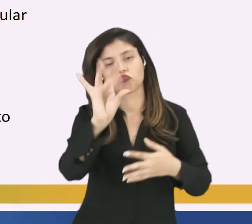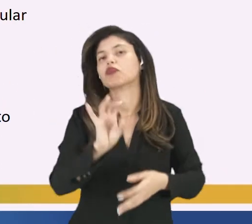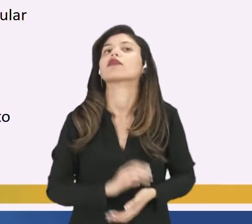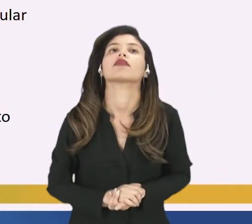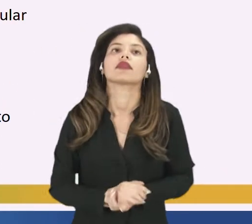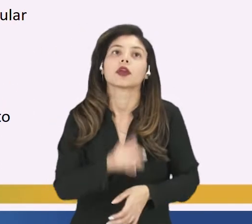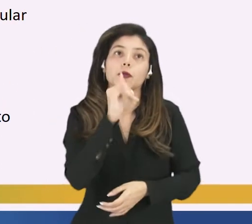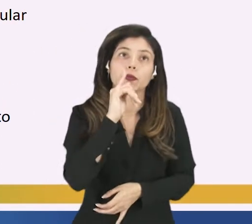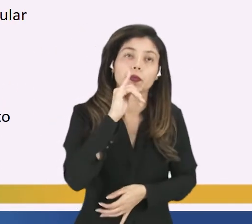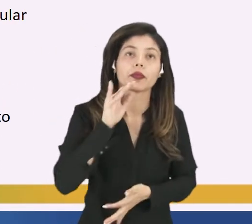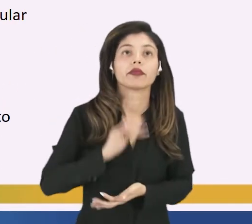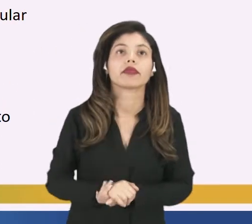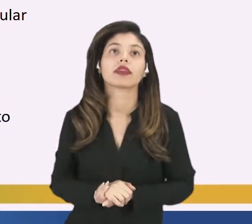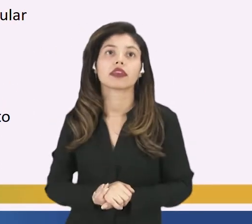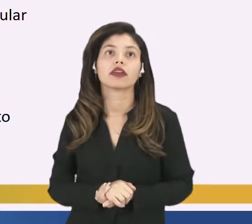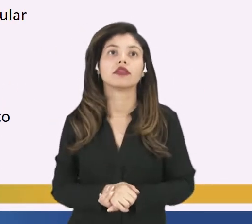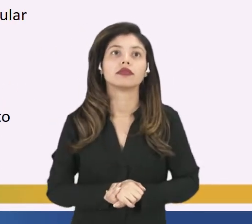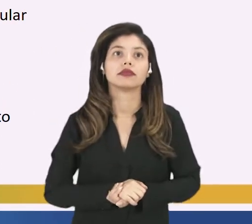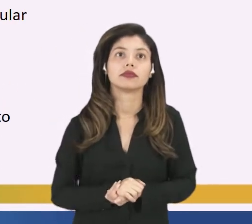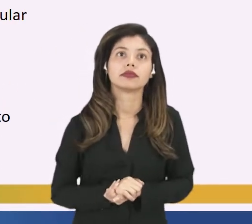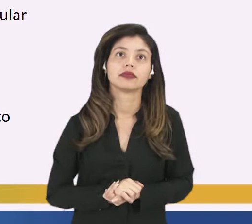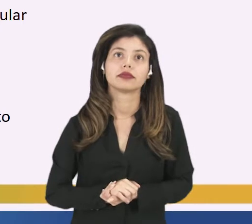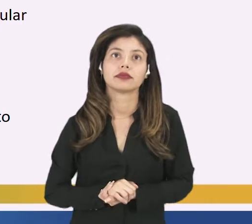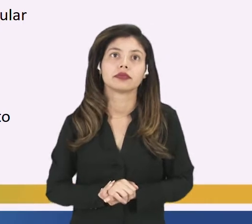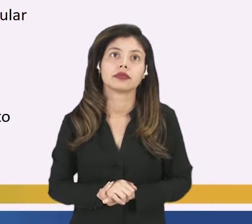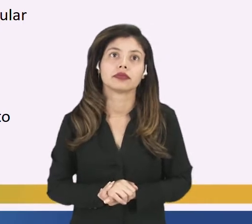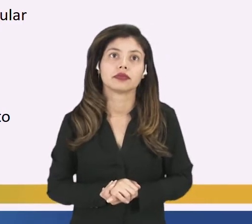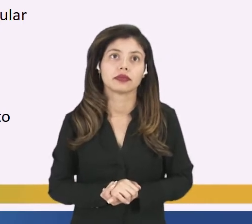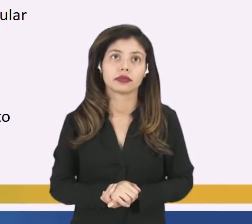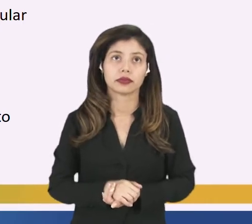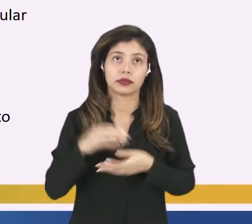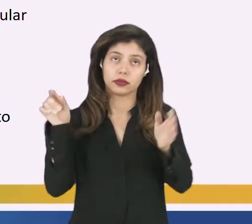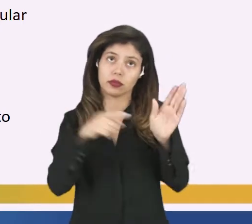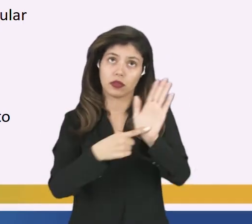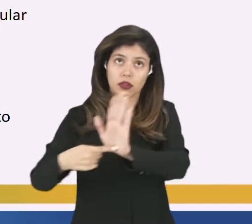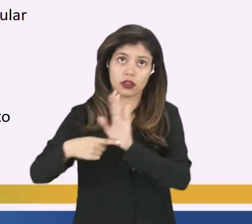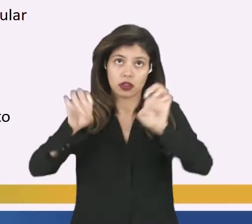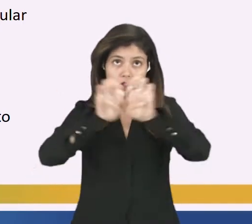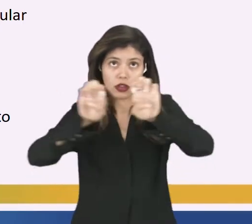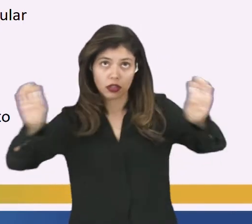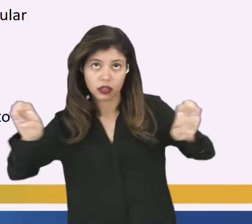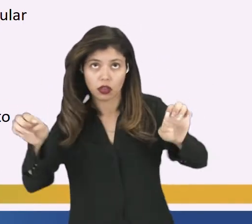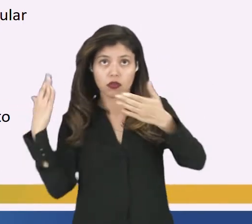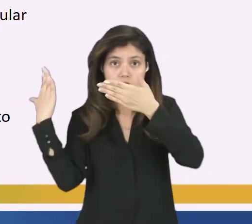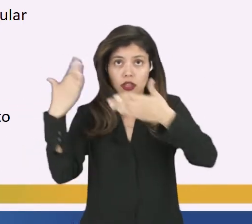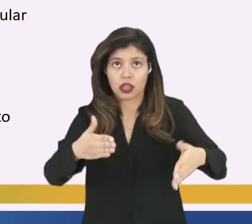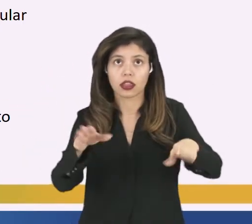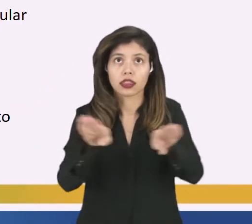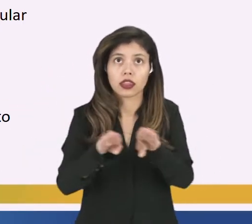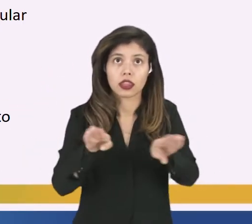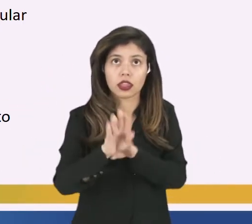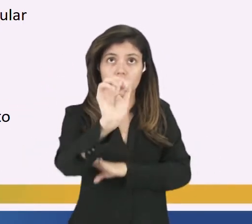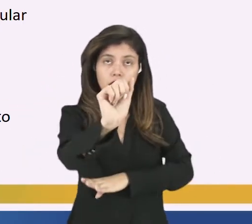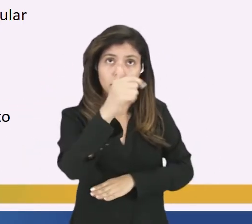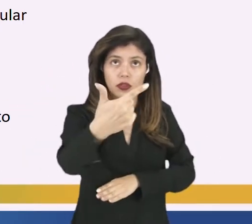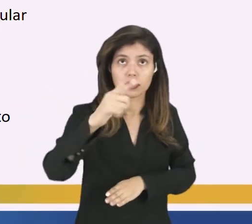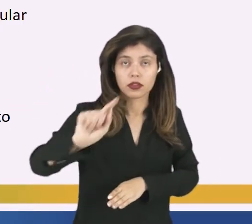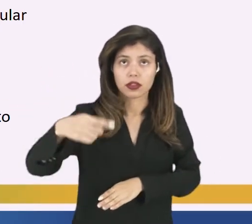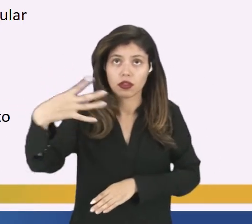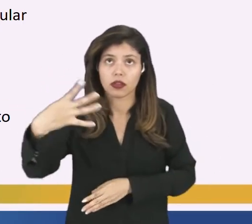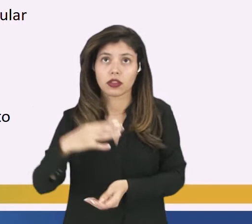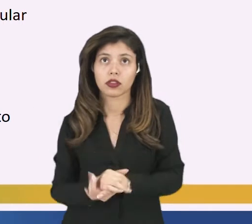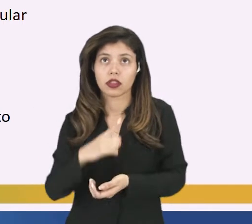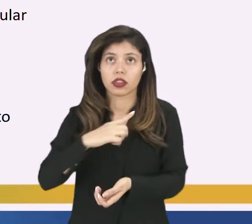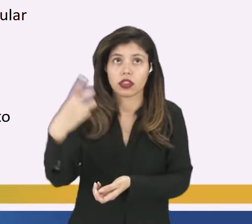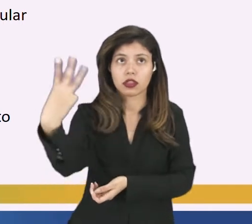tá? Exemplo. Aqui, ó, para a gente poder ver legal, determine uma equação da reta que passa pelos pontos